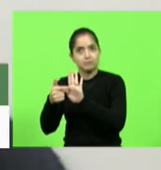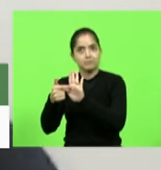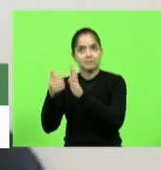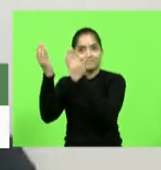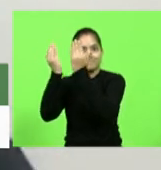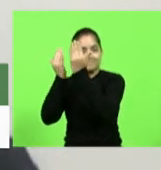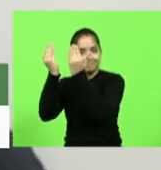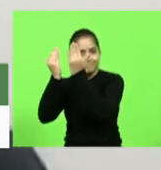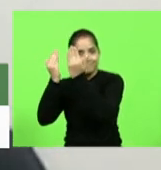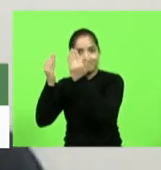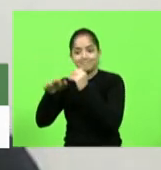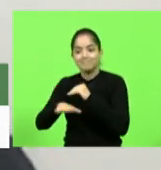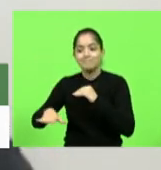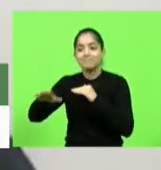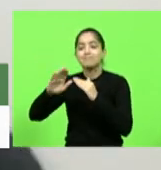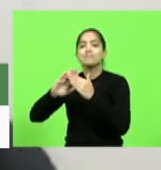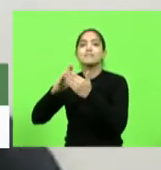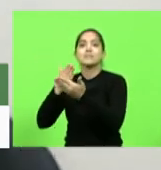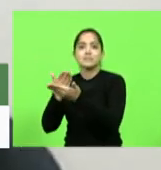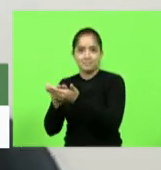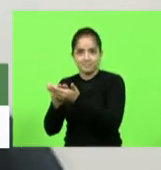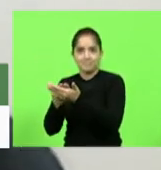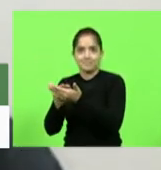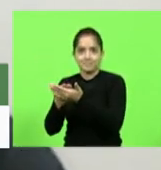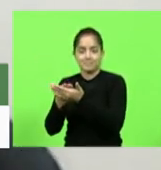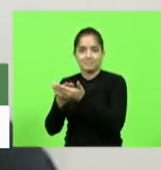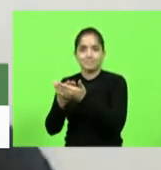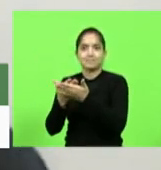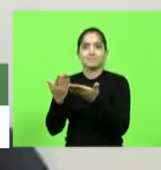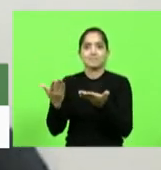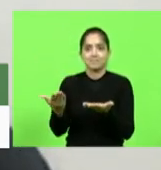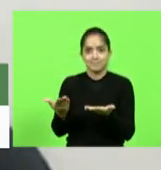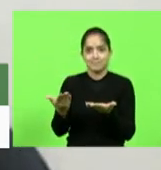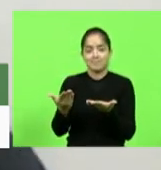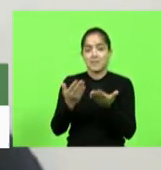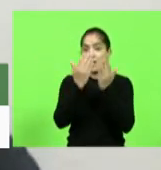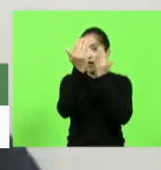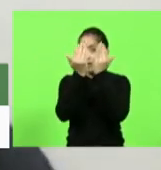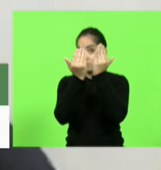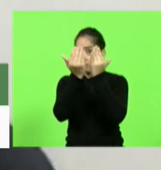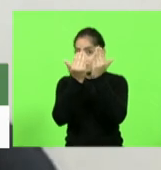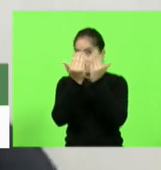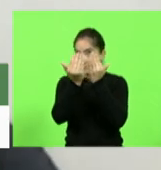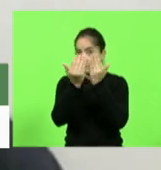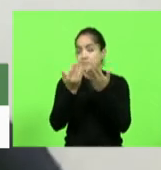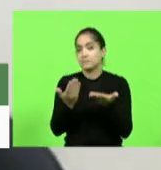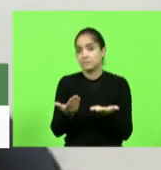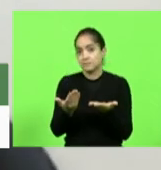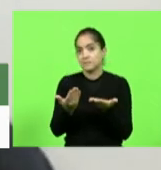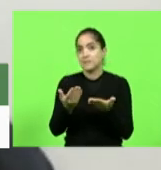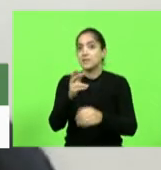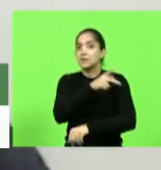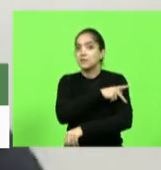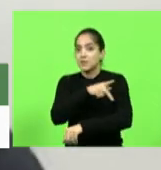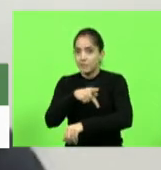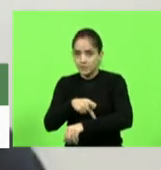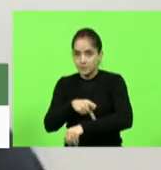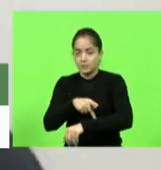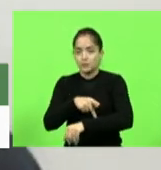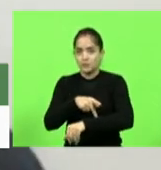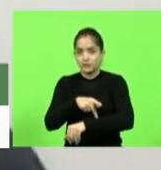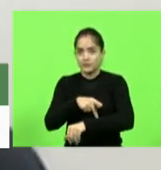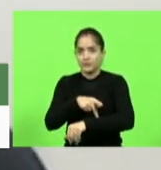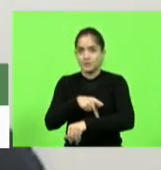escolar, superando o que historicamente a própria psicologia se autocriticou e também a pedagogia, de